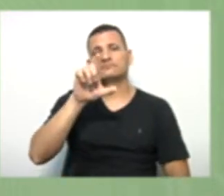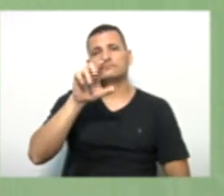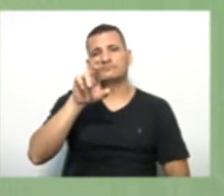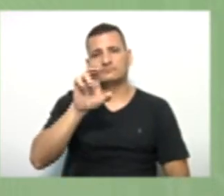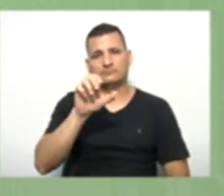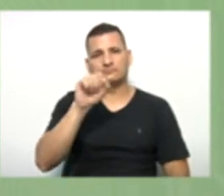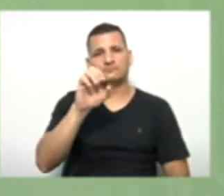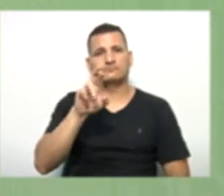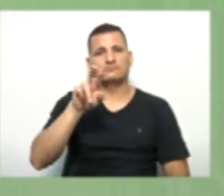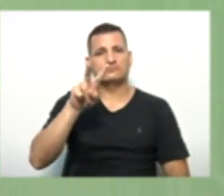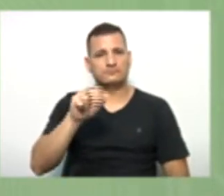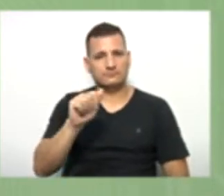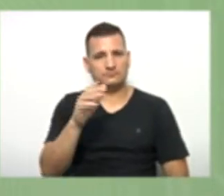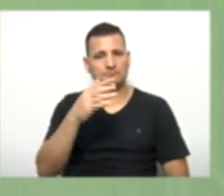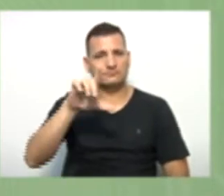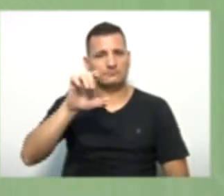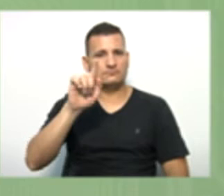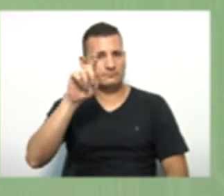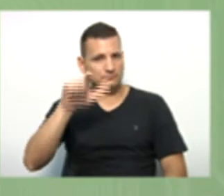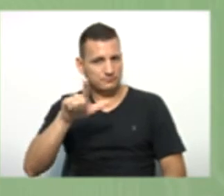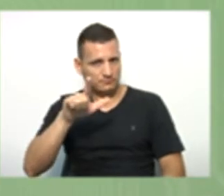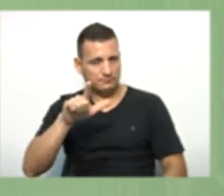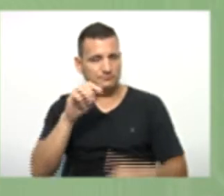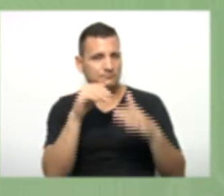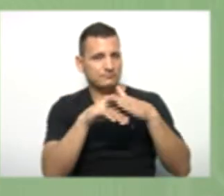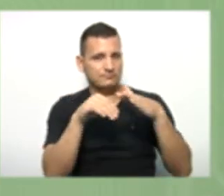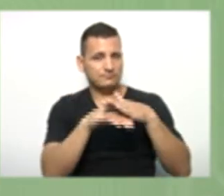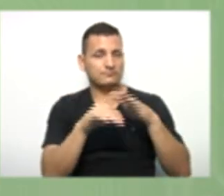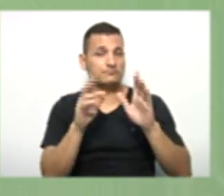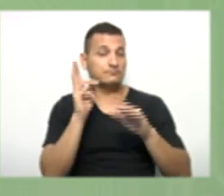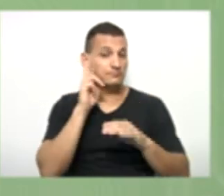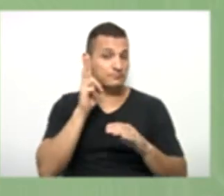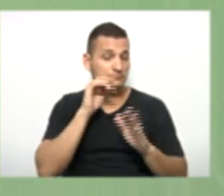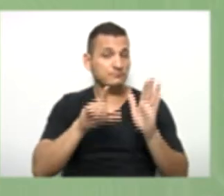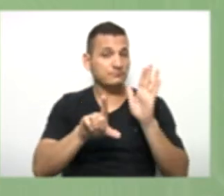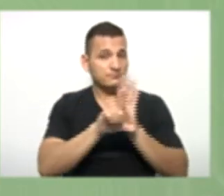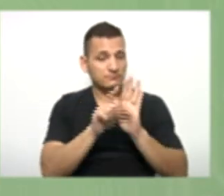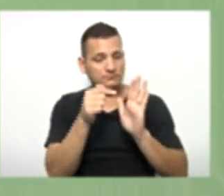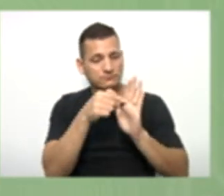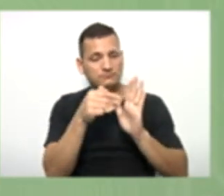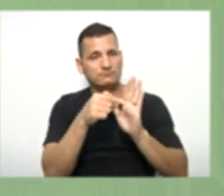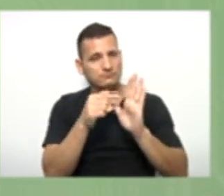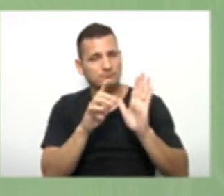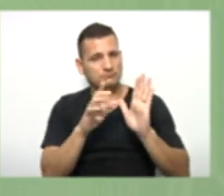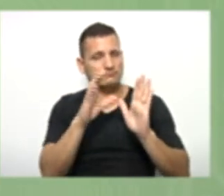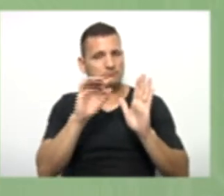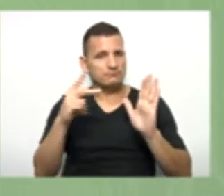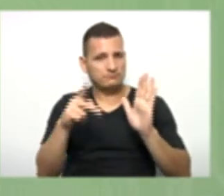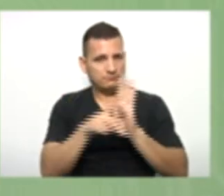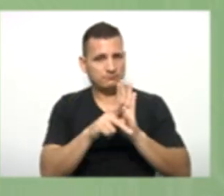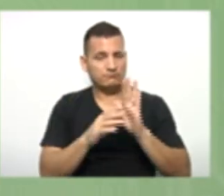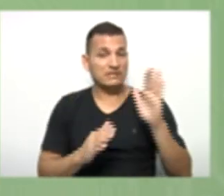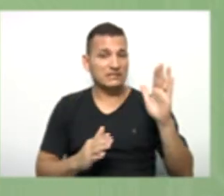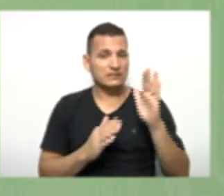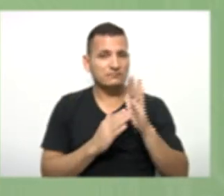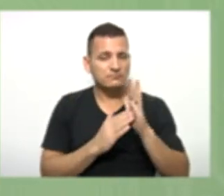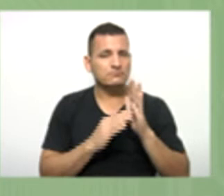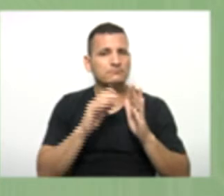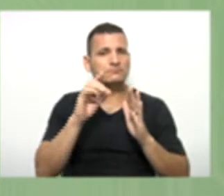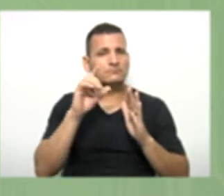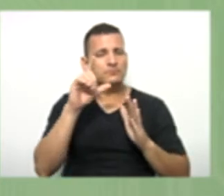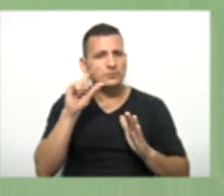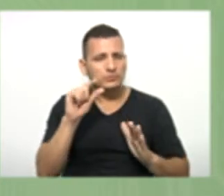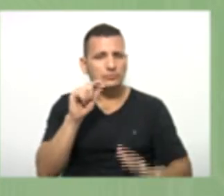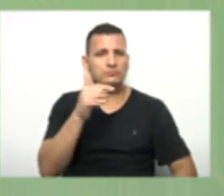né, que a lei que institui o cooperativismo diz que é no mínimo 10%. Porém, a cooperativa,